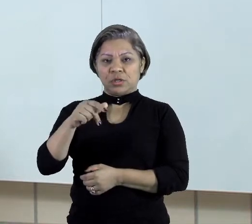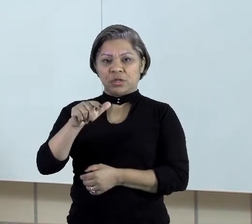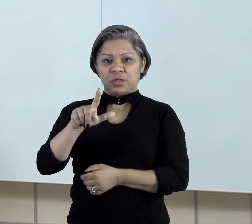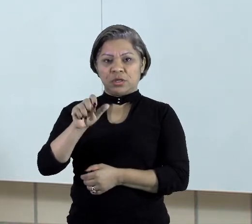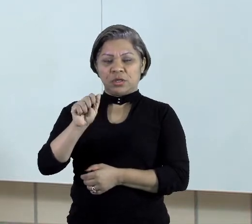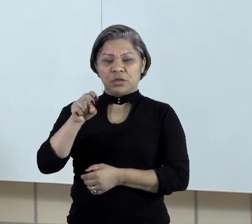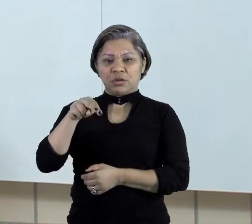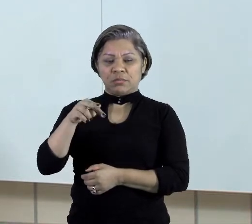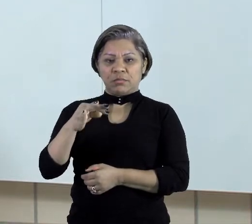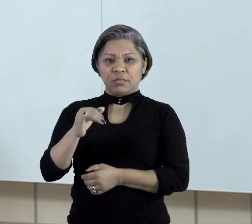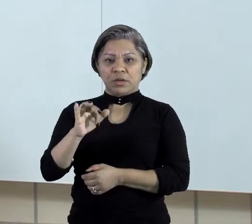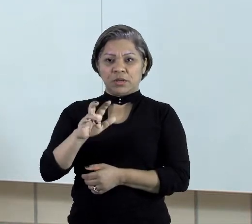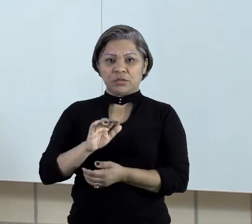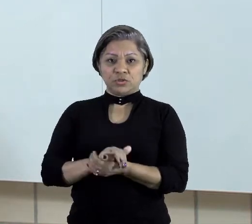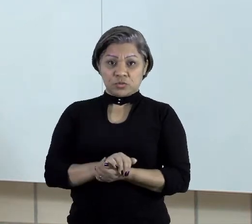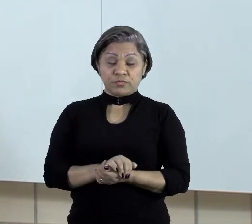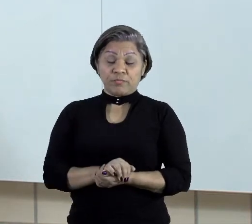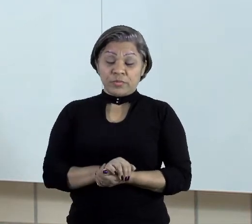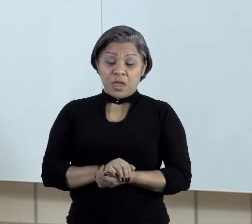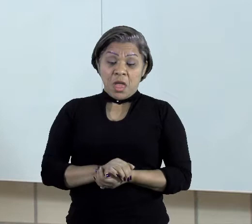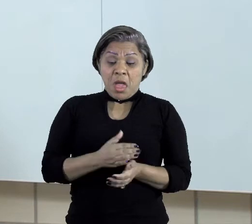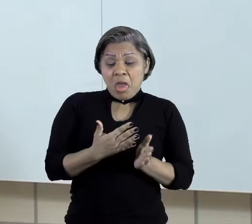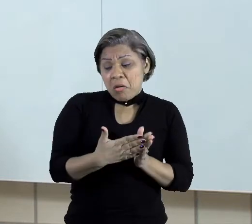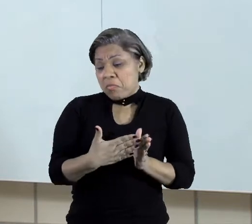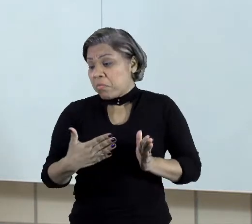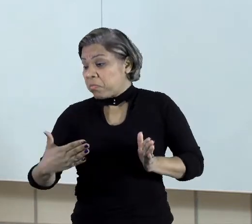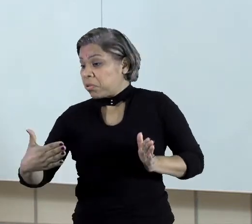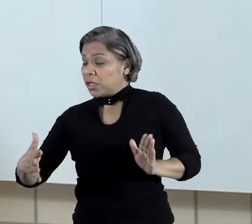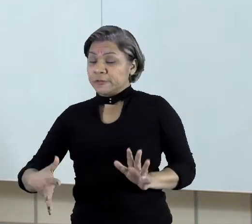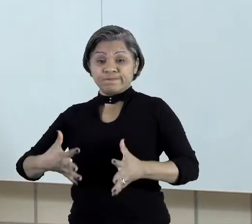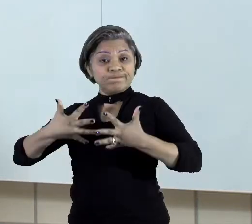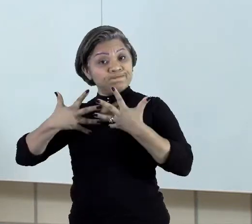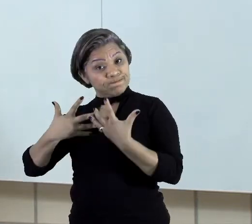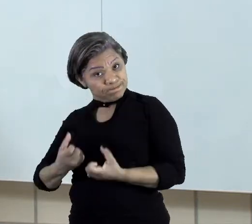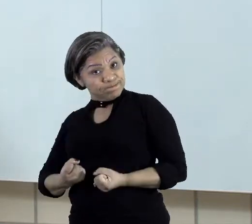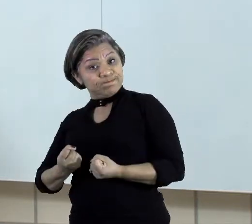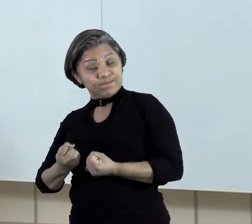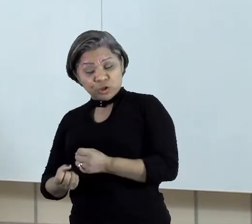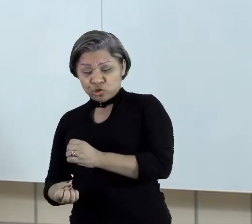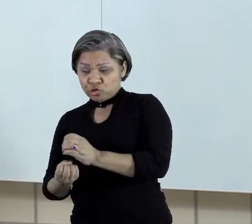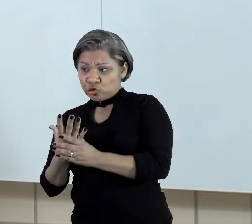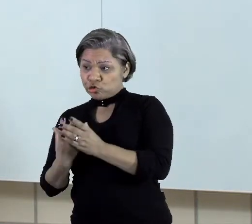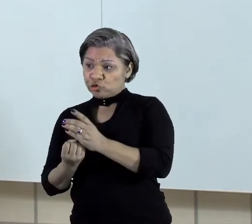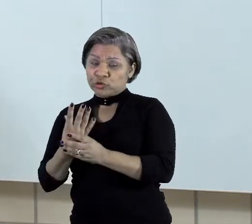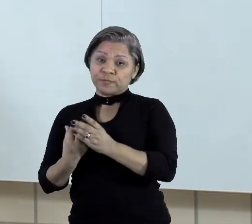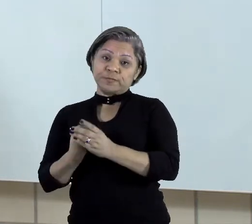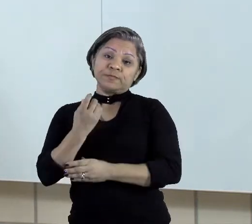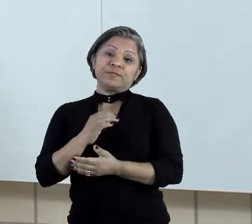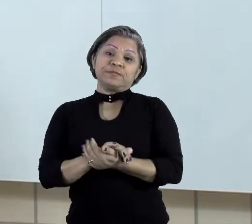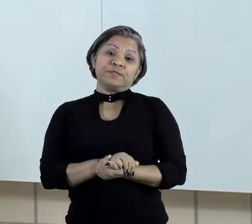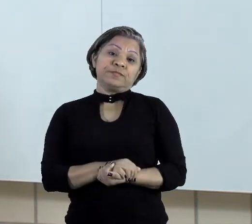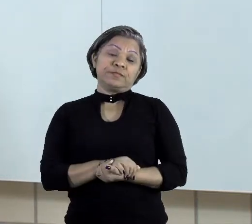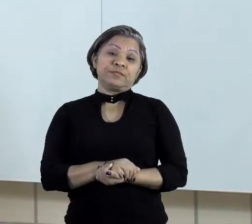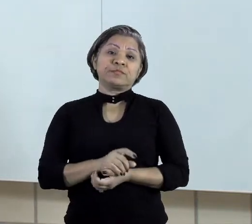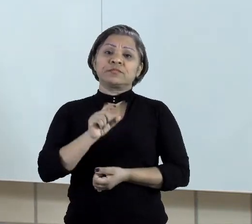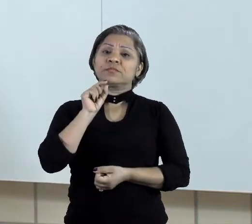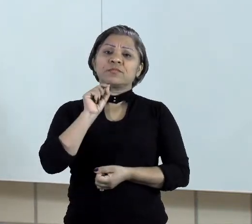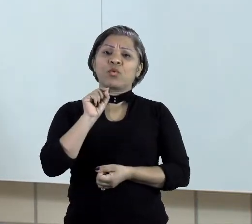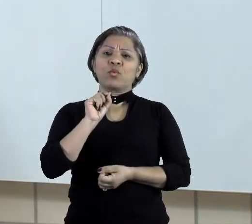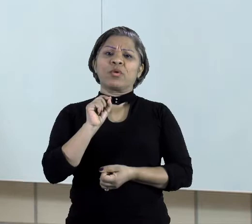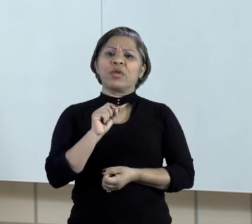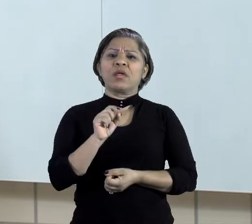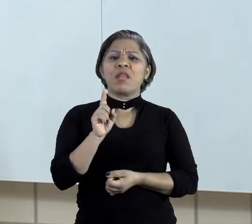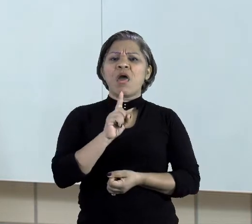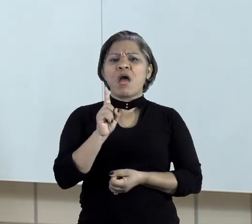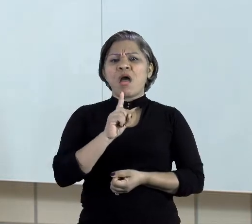permitido pela legislação para plantar. Você sabia que existe um período permitido? O que não é permitido, o período que